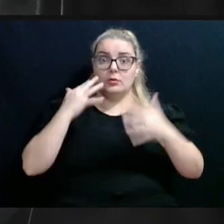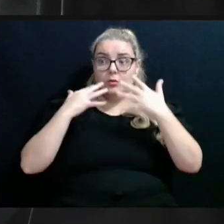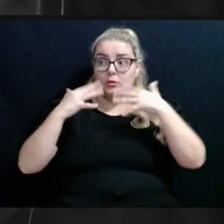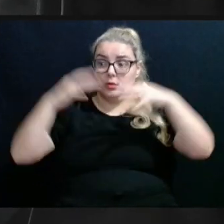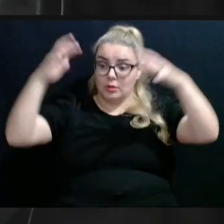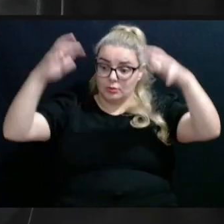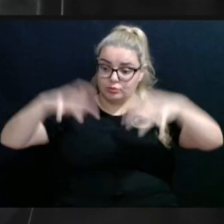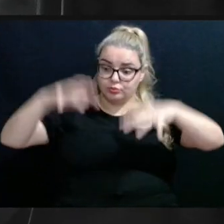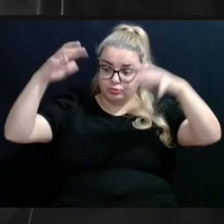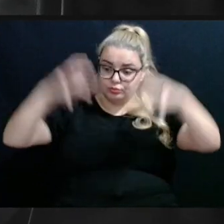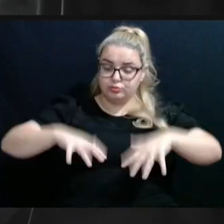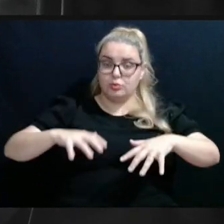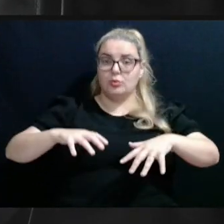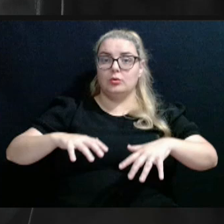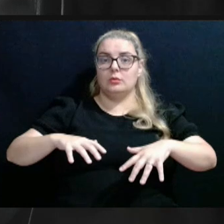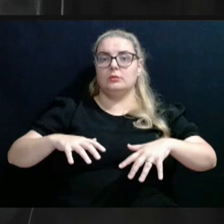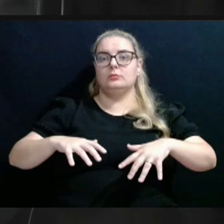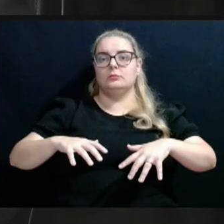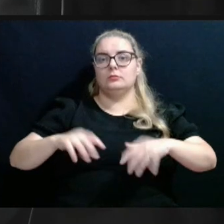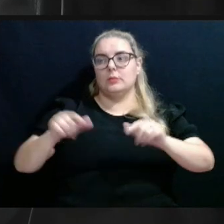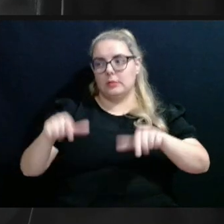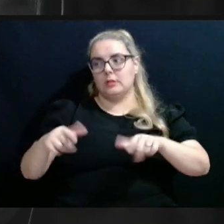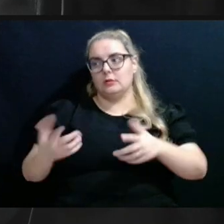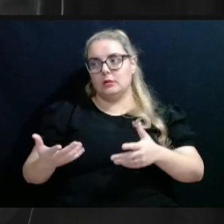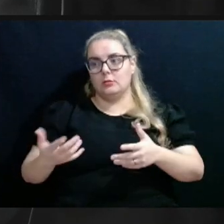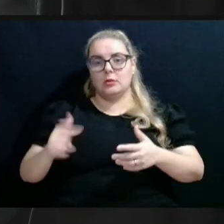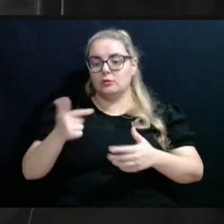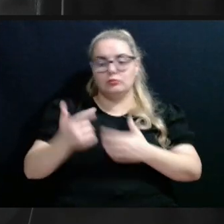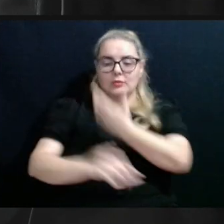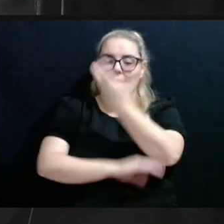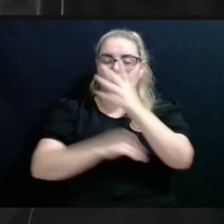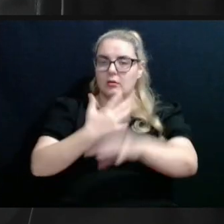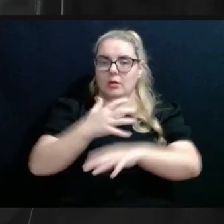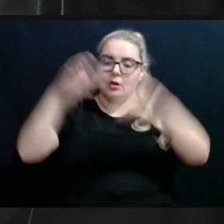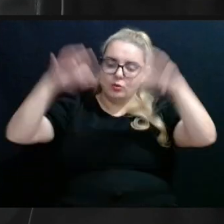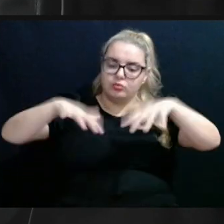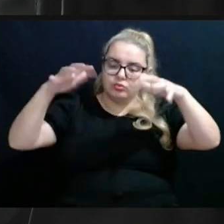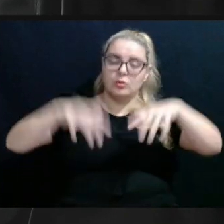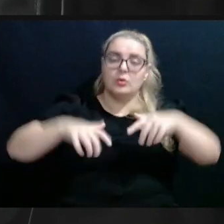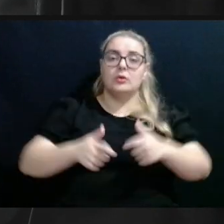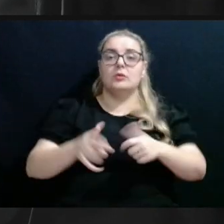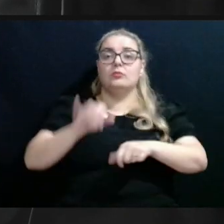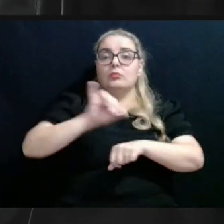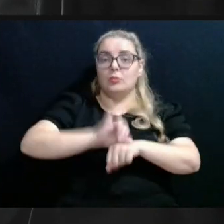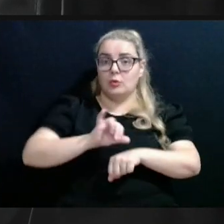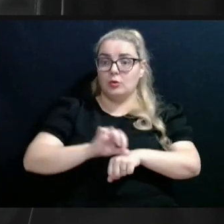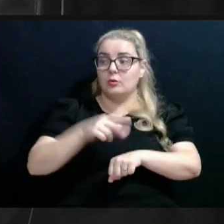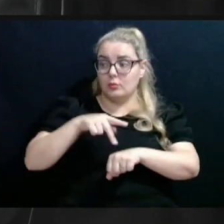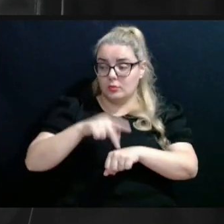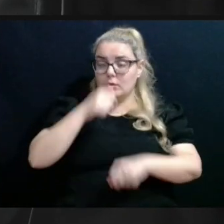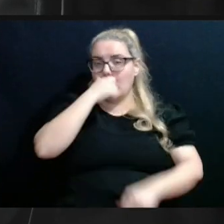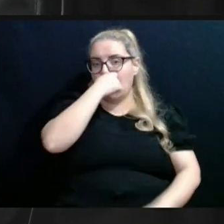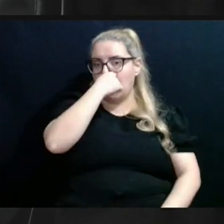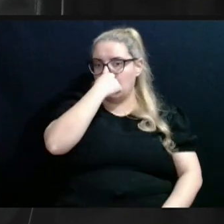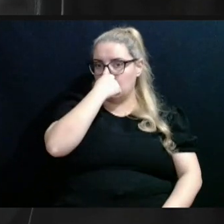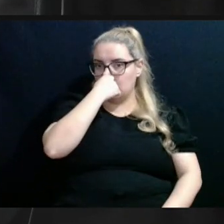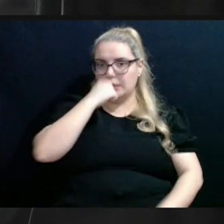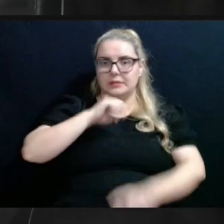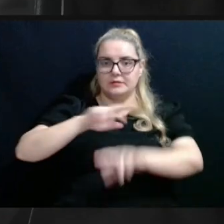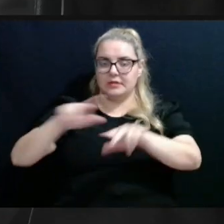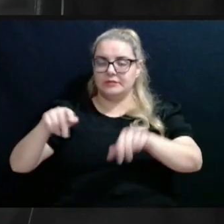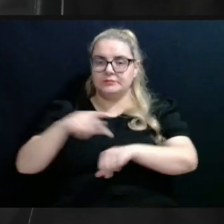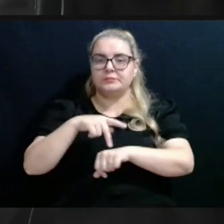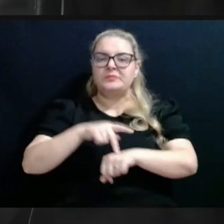torrenciais. Então é um projeto interessante que grandes capitais no país já estão usando, várias capitais